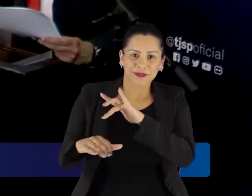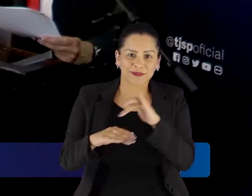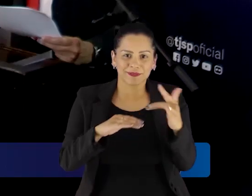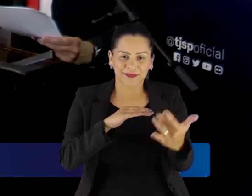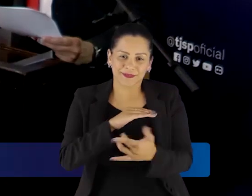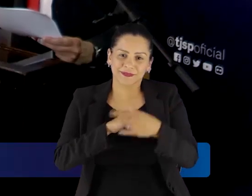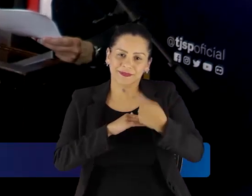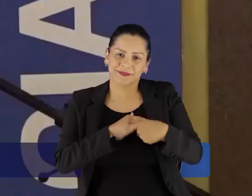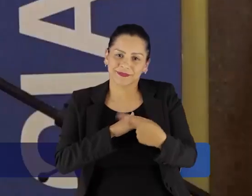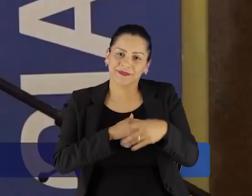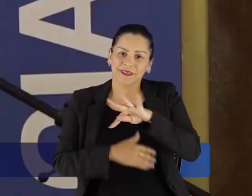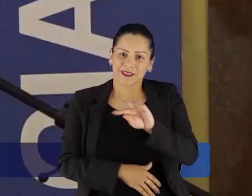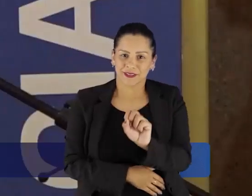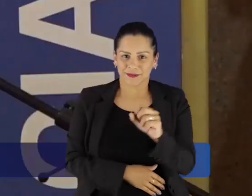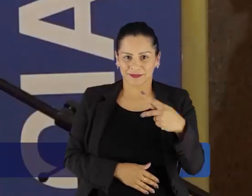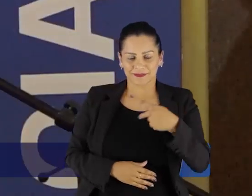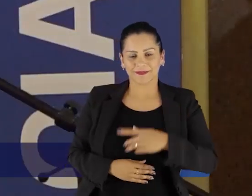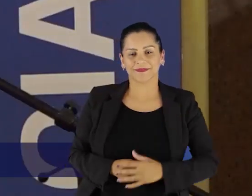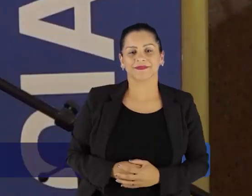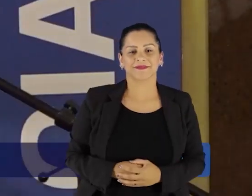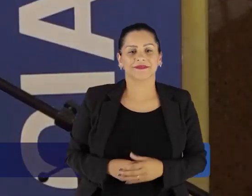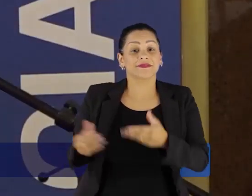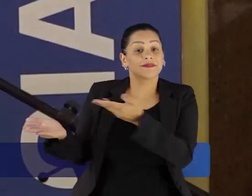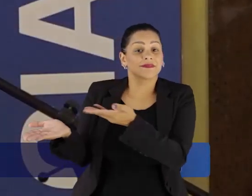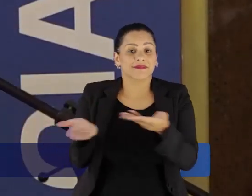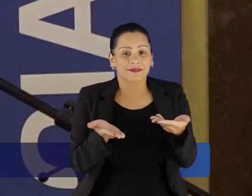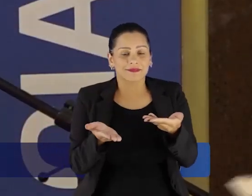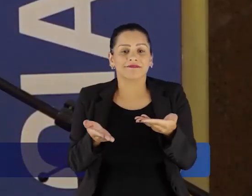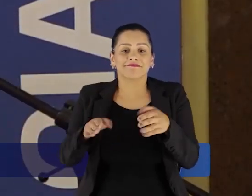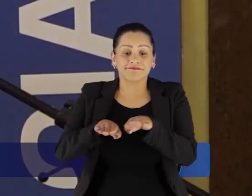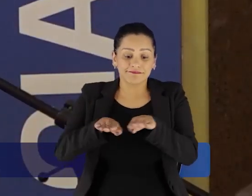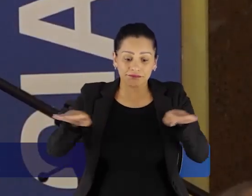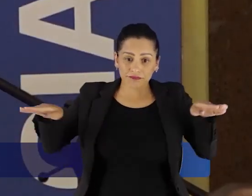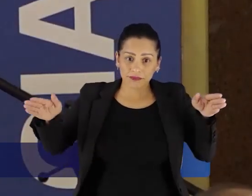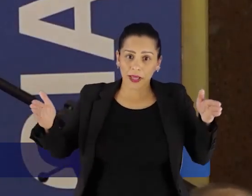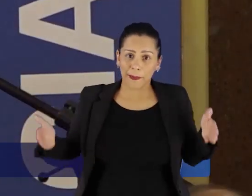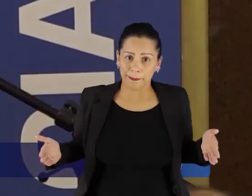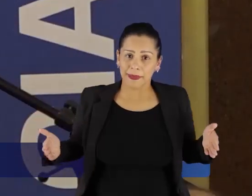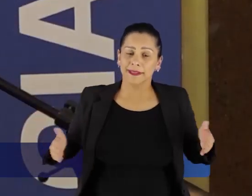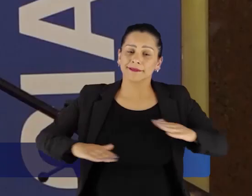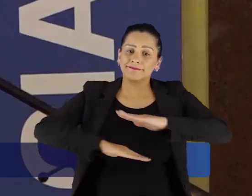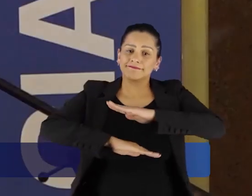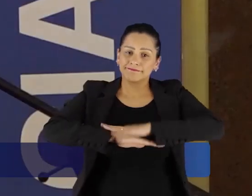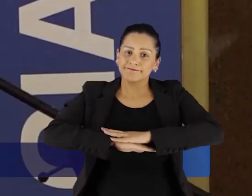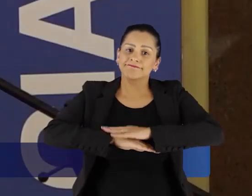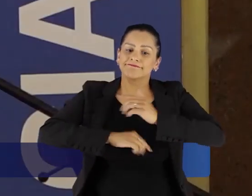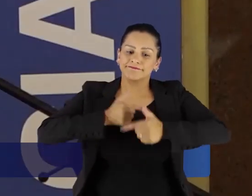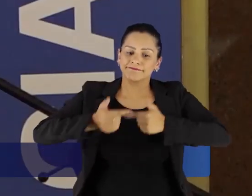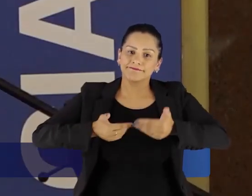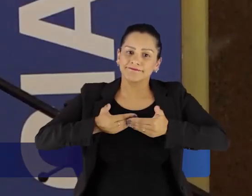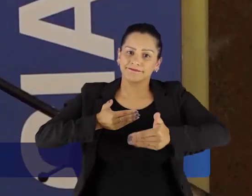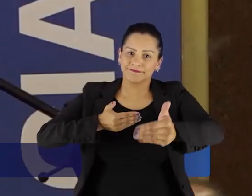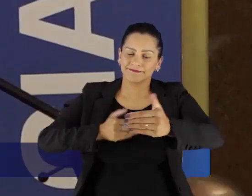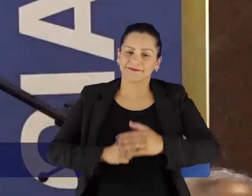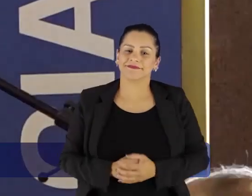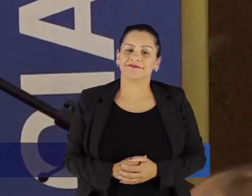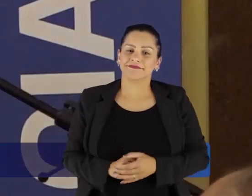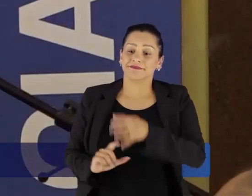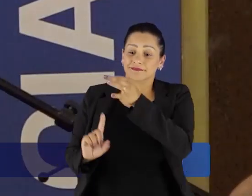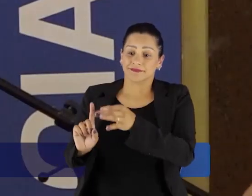Tribunal de Justiça do Estado de São Paulo convidamos para composição da mesa dos trabalhos